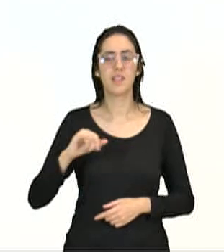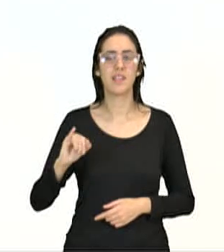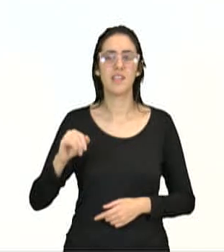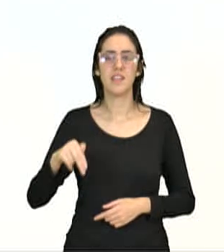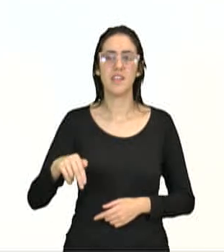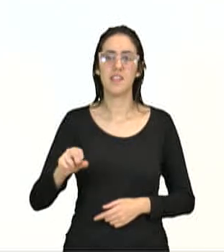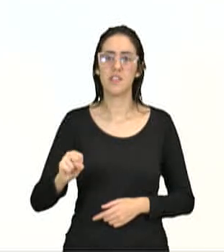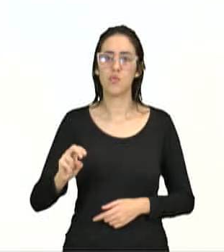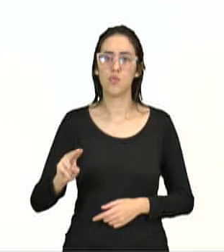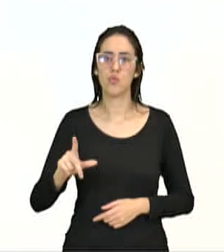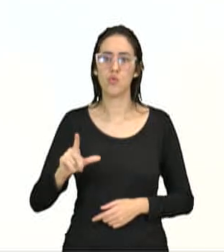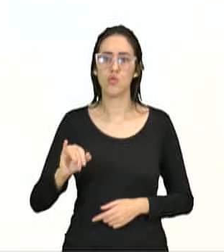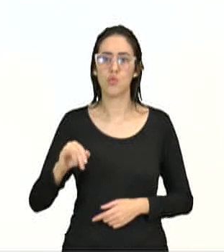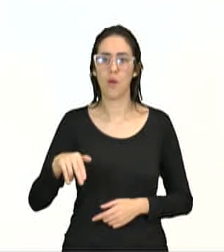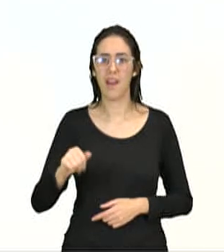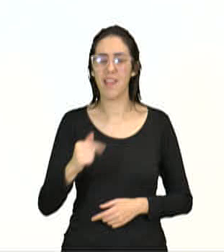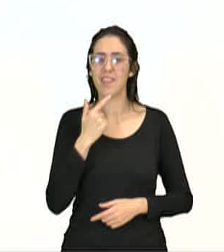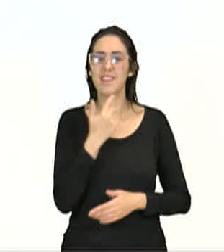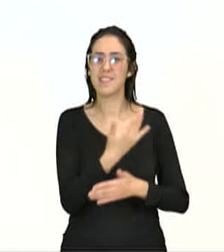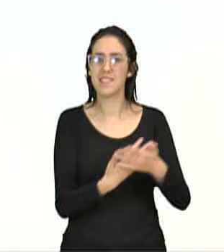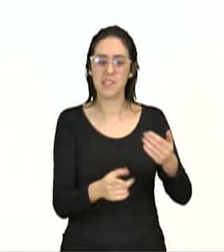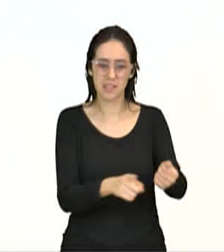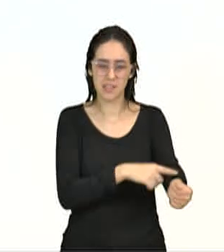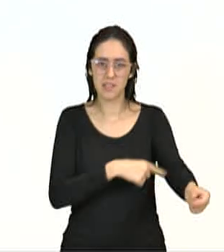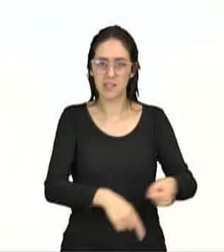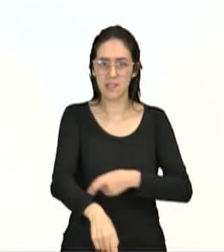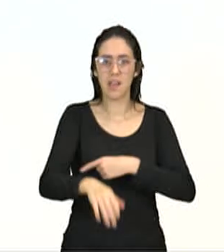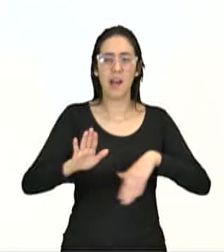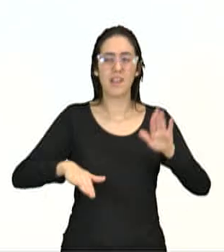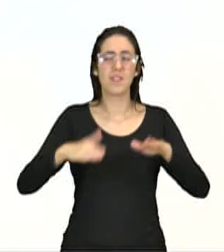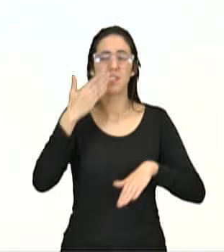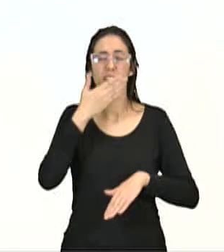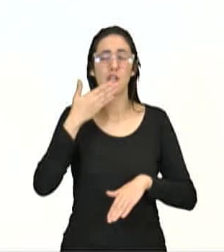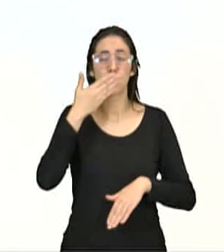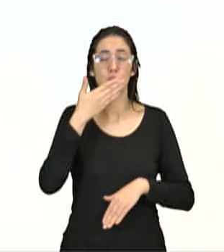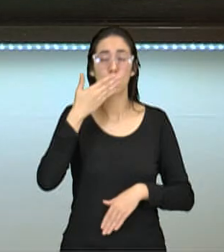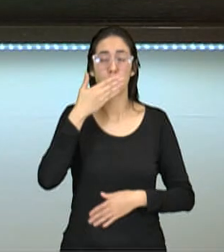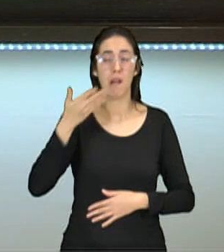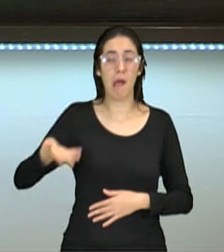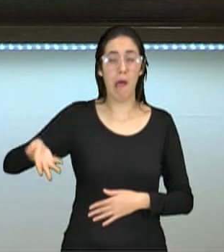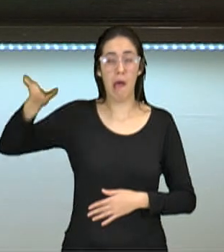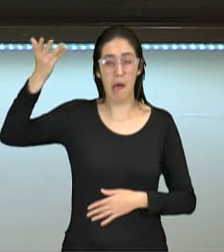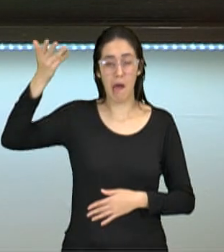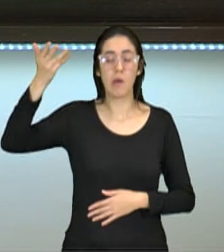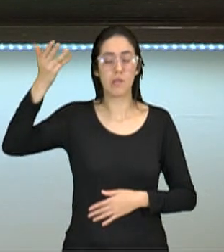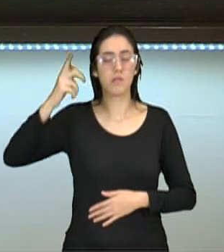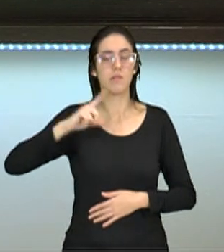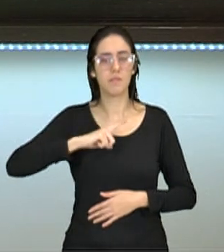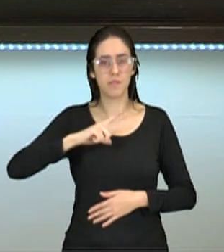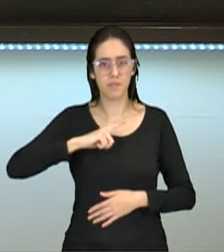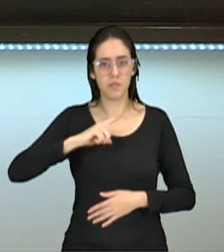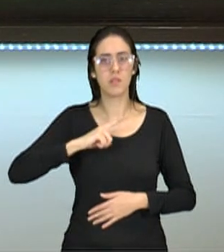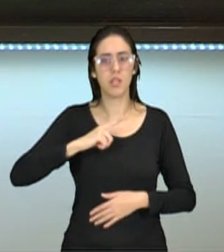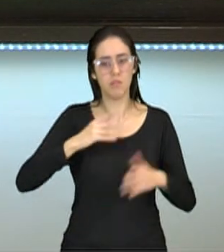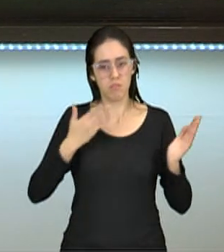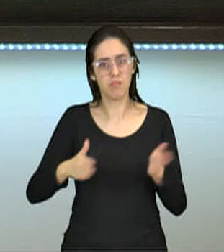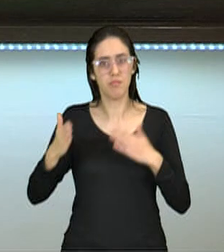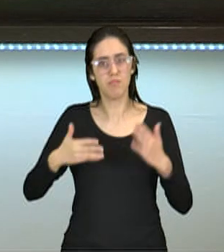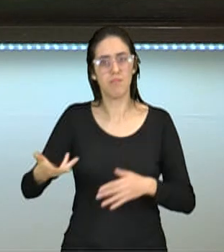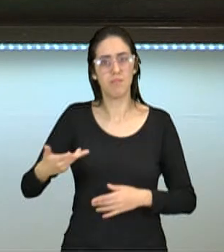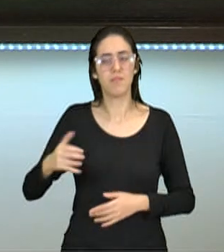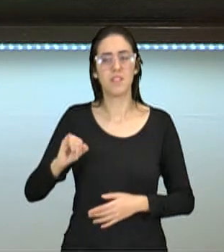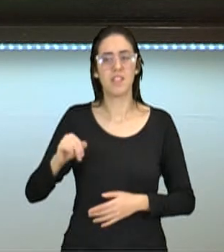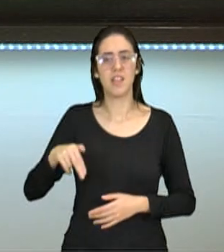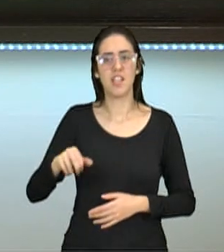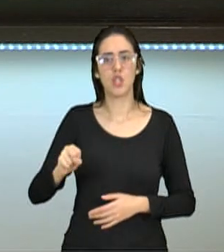nosso sangue quando a nossa taxa de glicose estiver alta. Então, ele solta insulina, porque o papel da